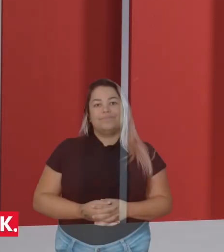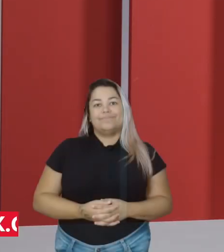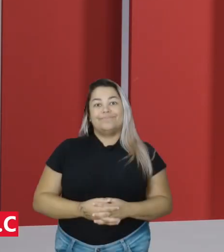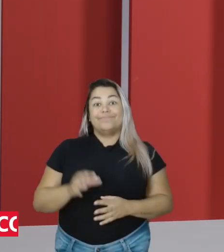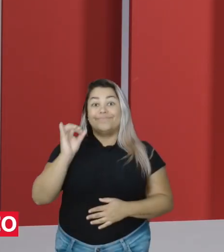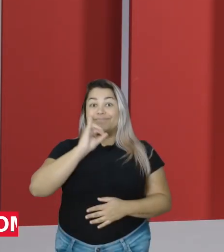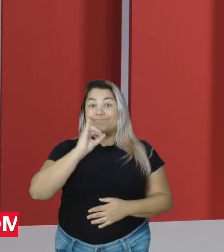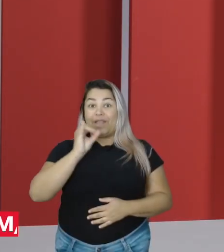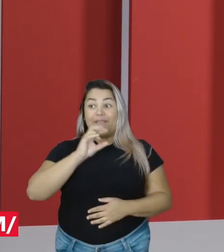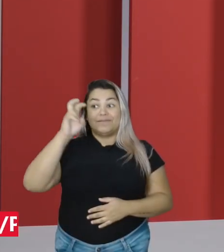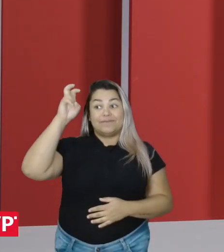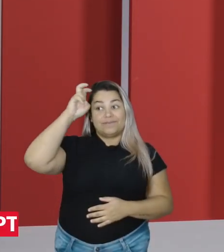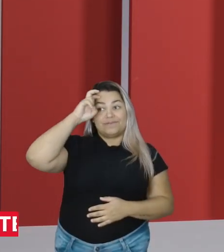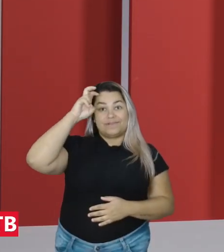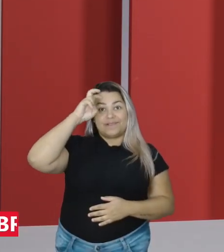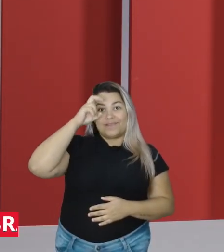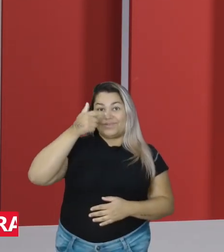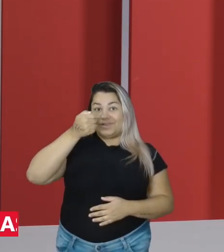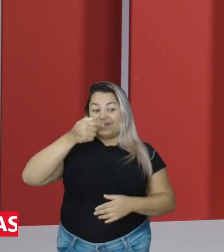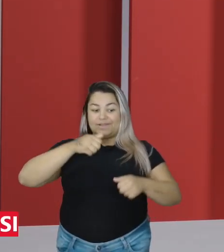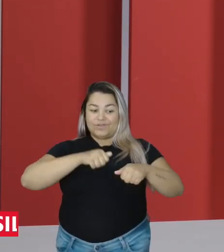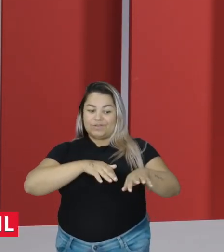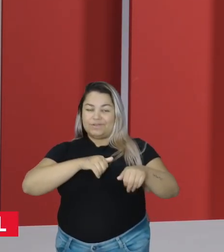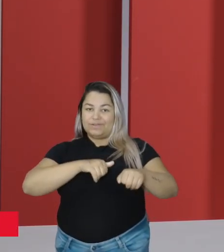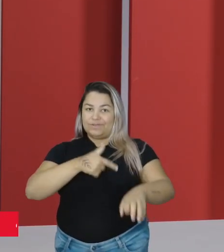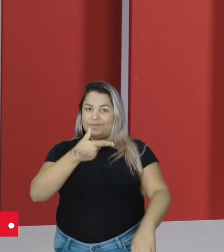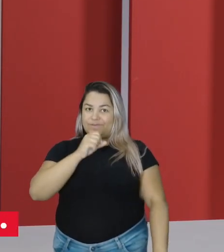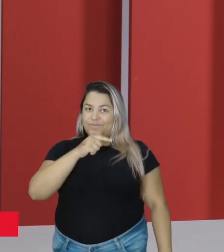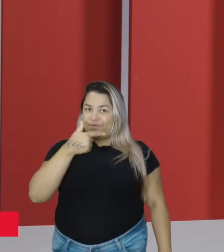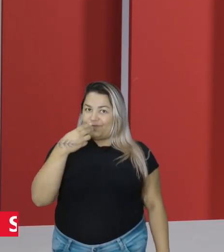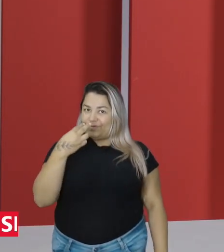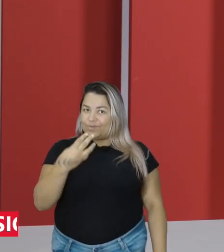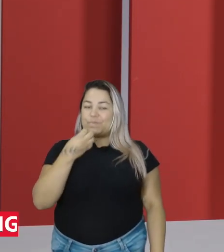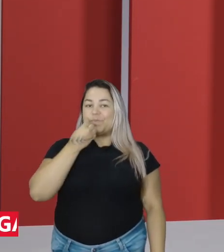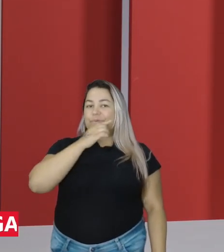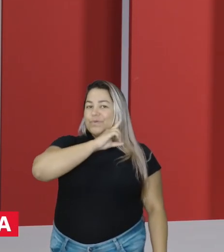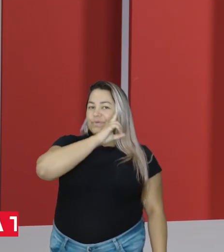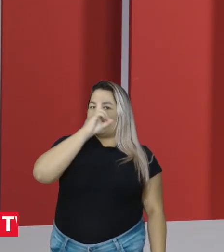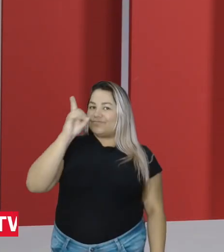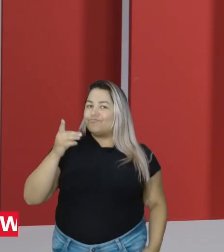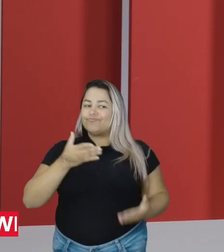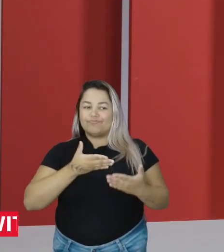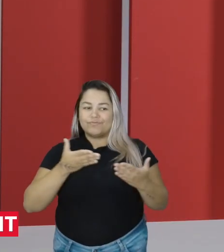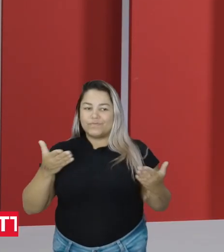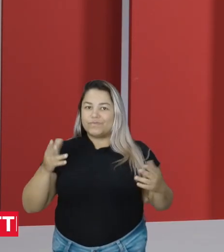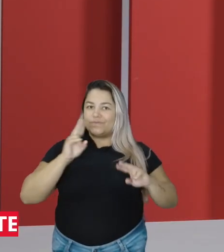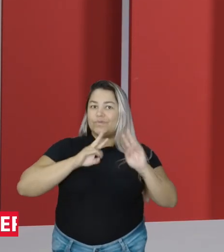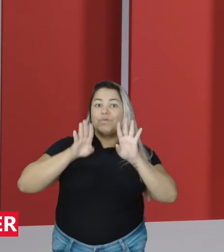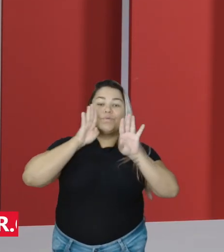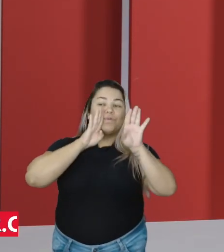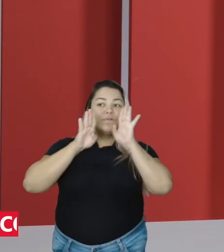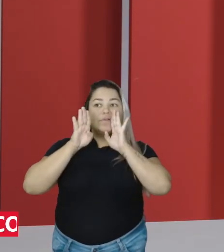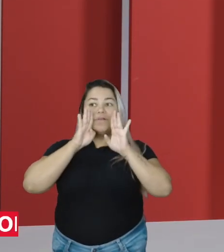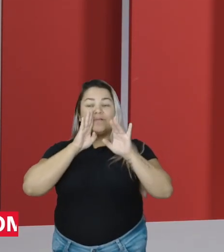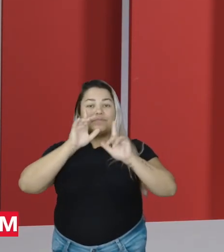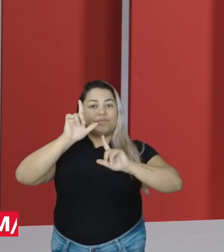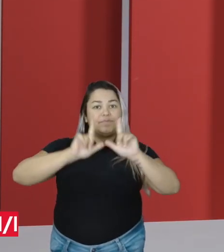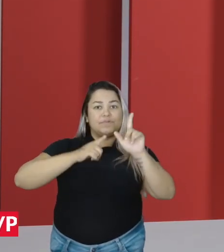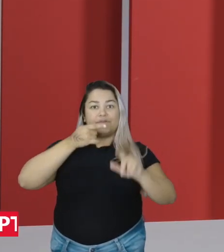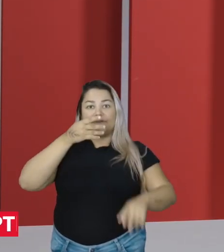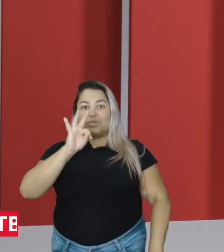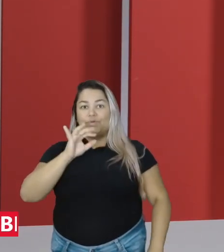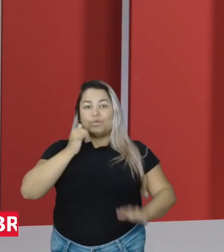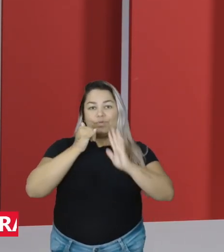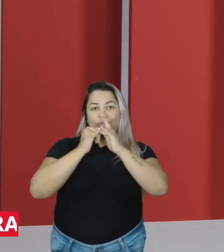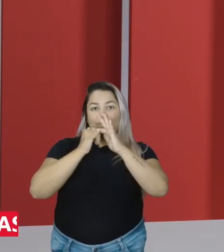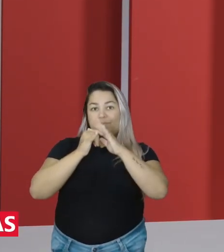Olá, hoje é quinta-feira, 7 de setembro de 2023. Um bom dia para você que acompanha a gente pelo Facebook, pela TV PT no